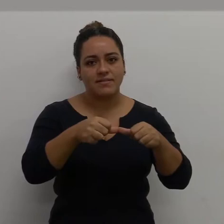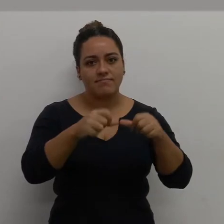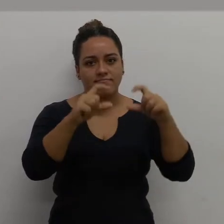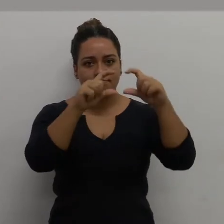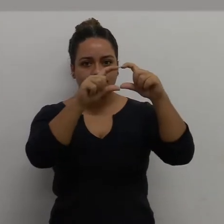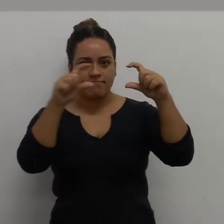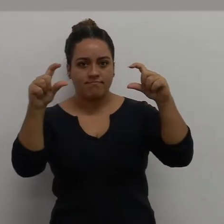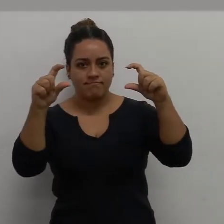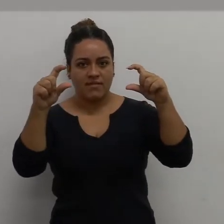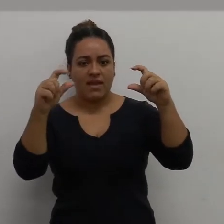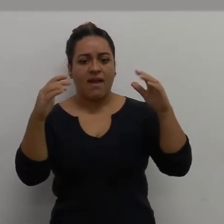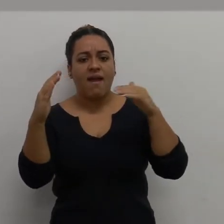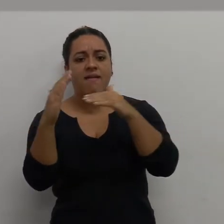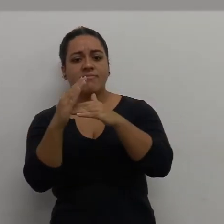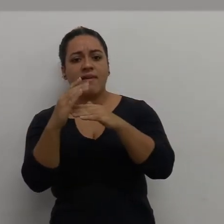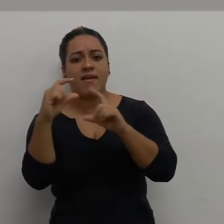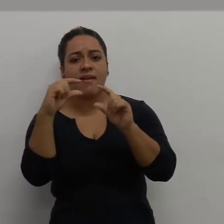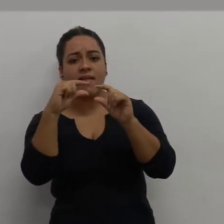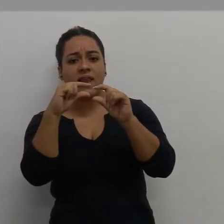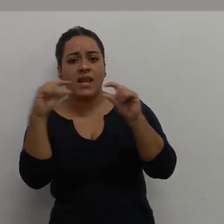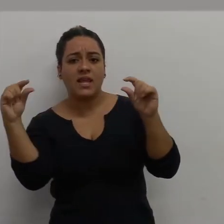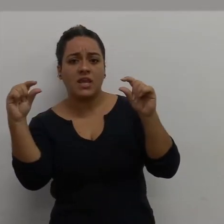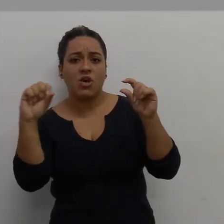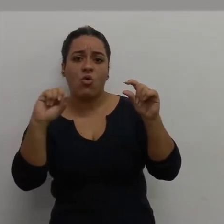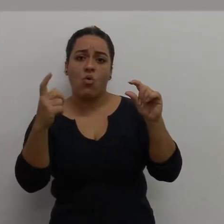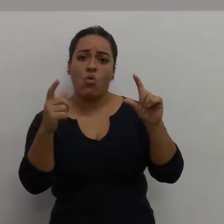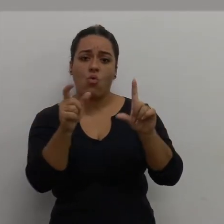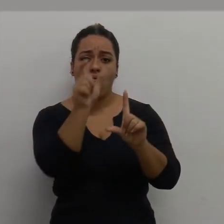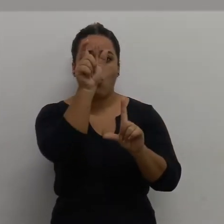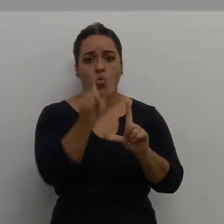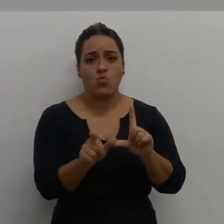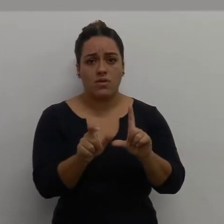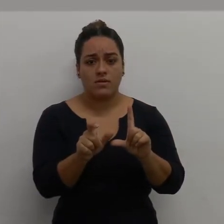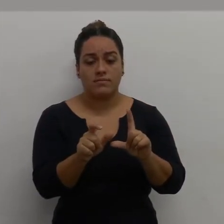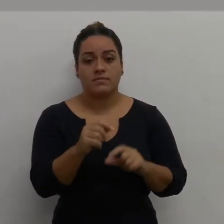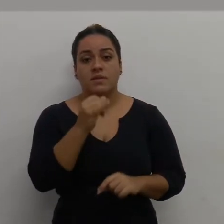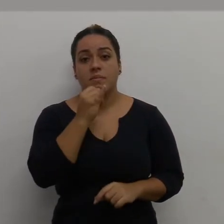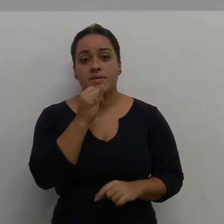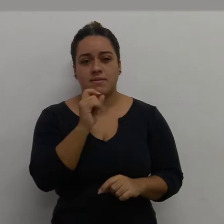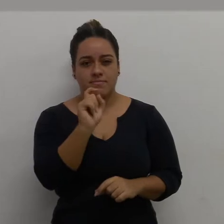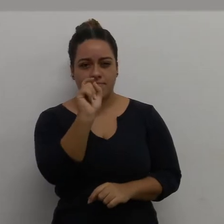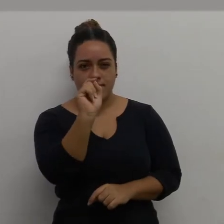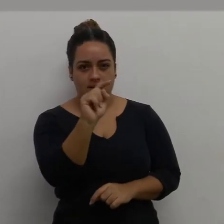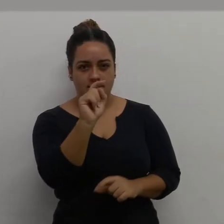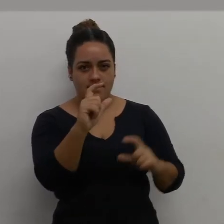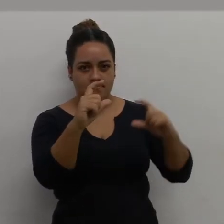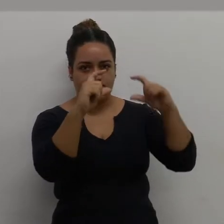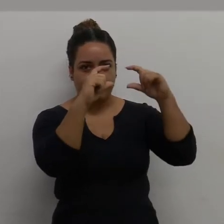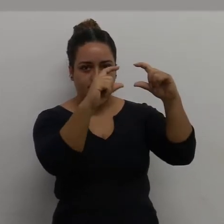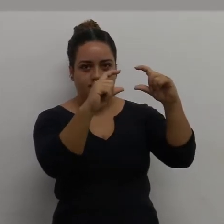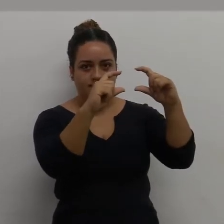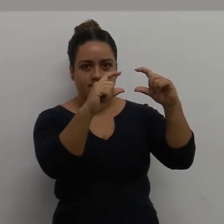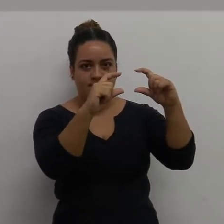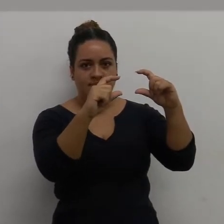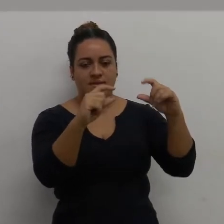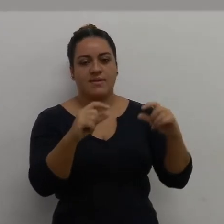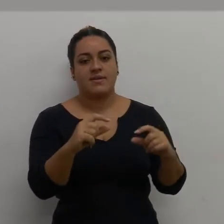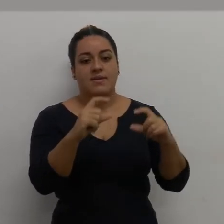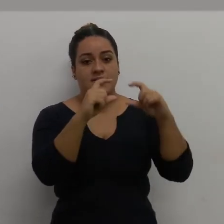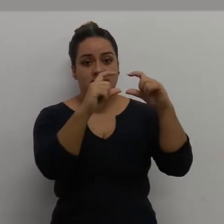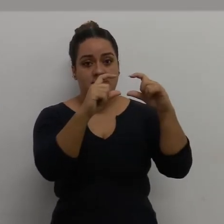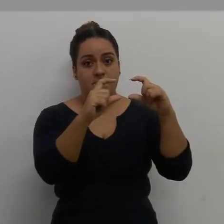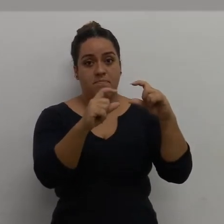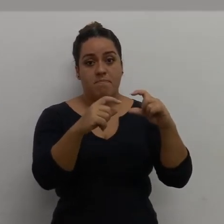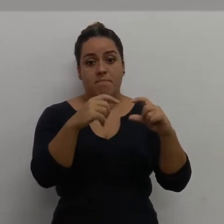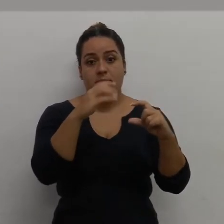partir até uma determinada linha ou até uma determinada coluna. Por exemplo, se clicarmos aqui na